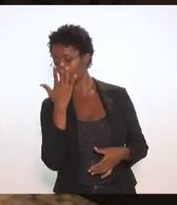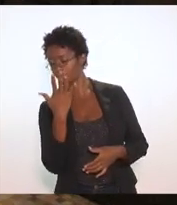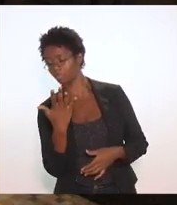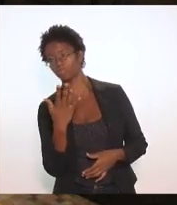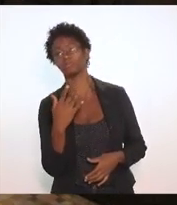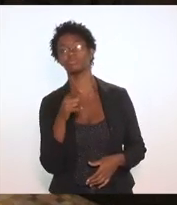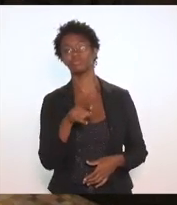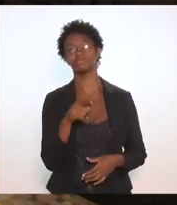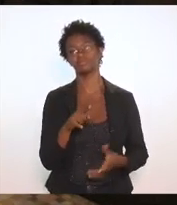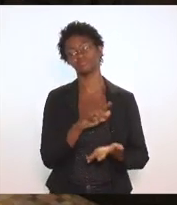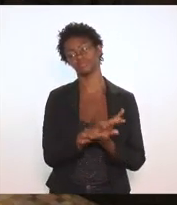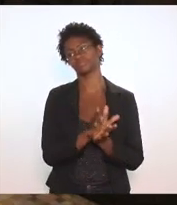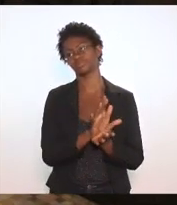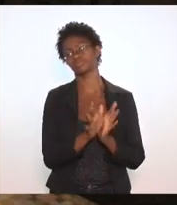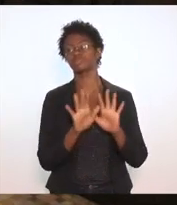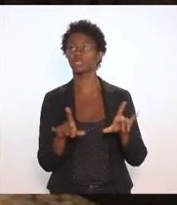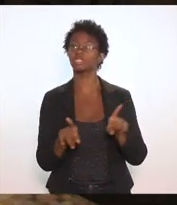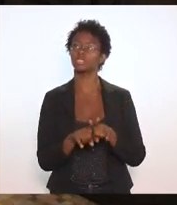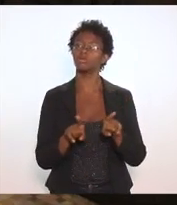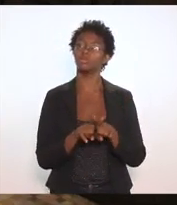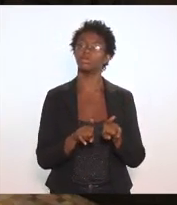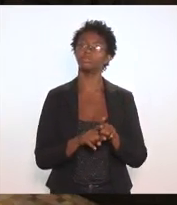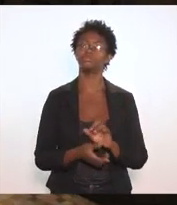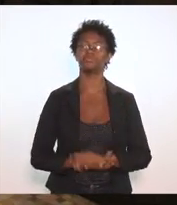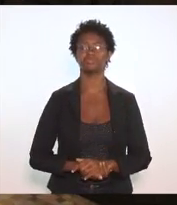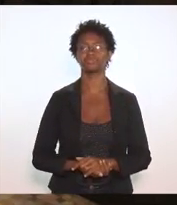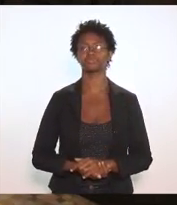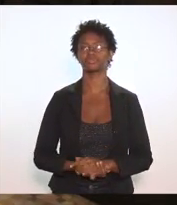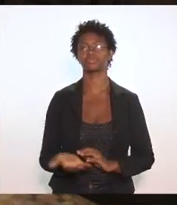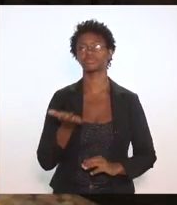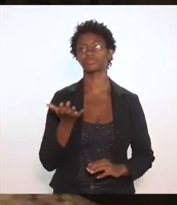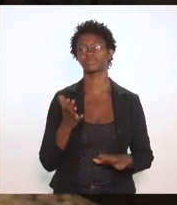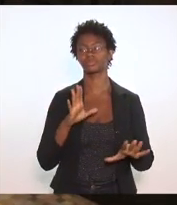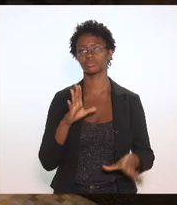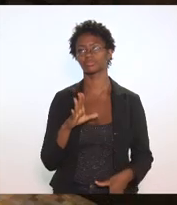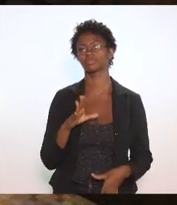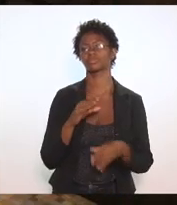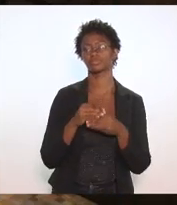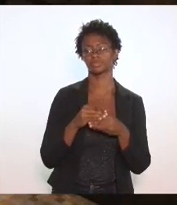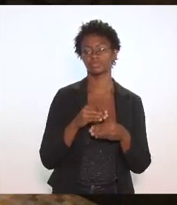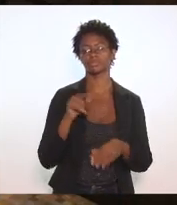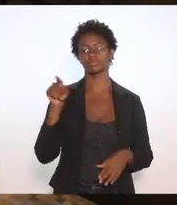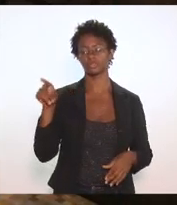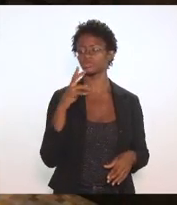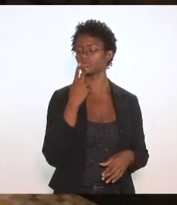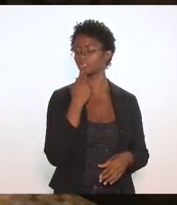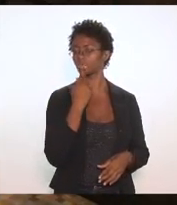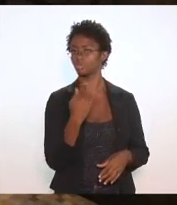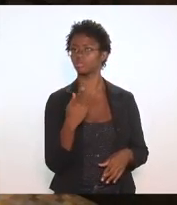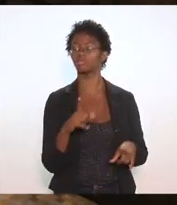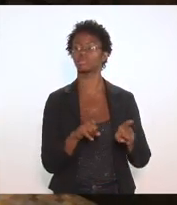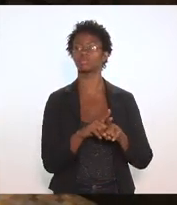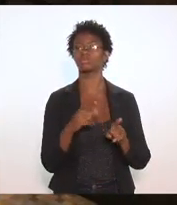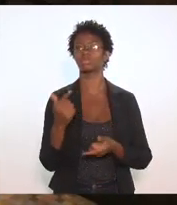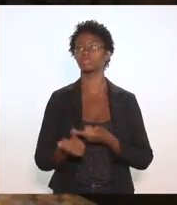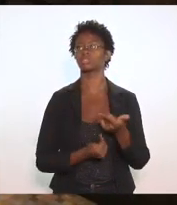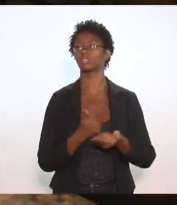essa barbárie, né? Ao mesmo tempo, eu quero também acrescentar, André, Vossa Excelência falou do trabalho